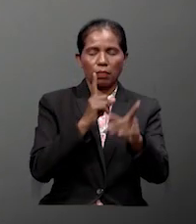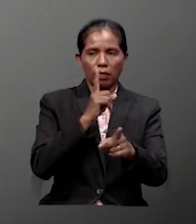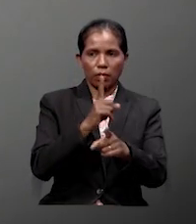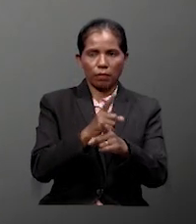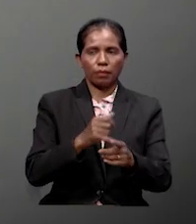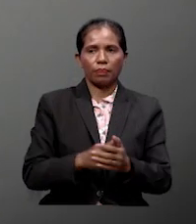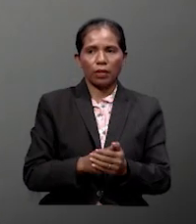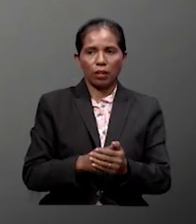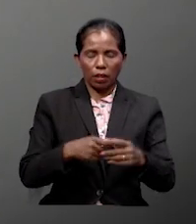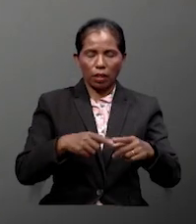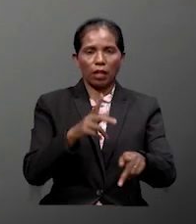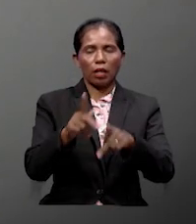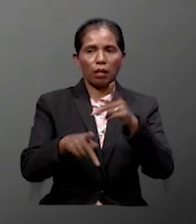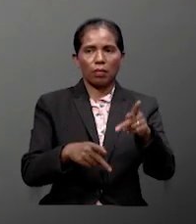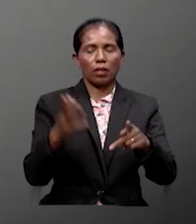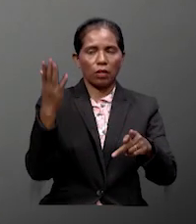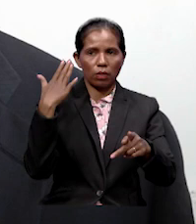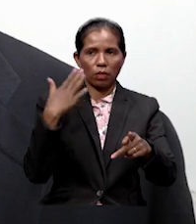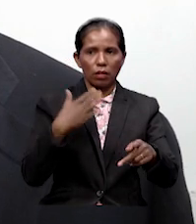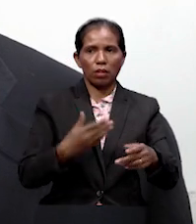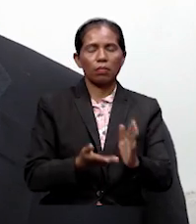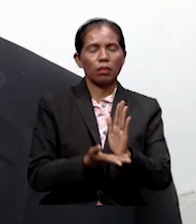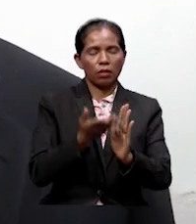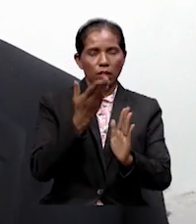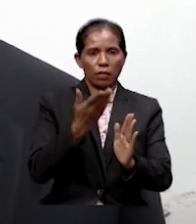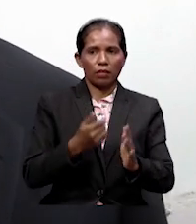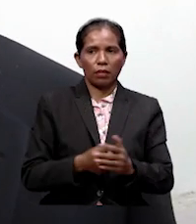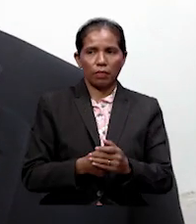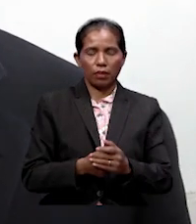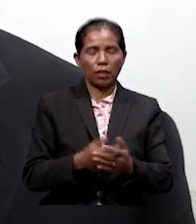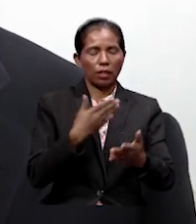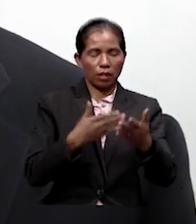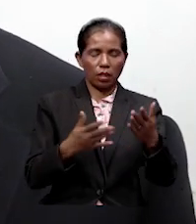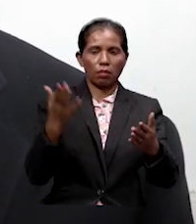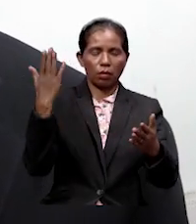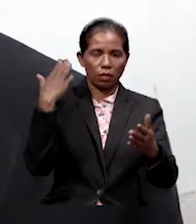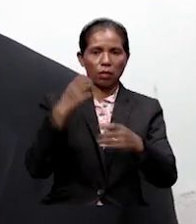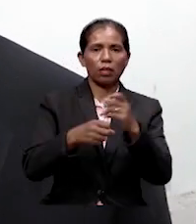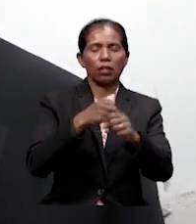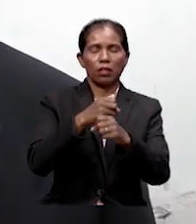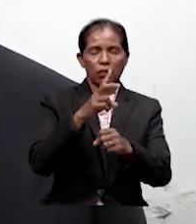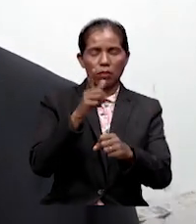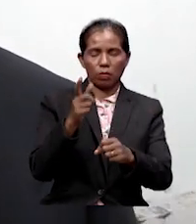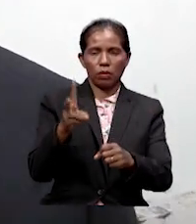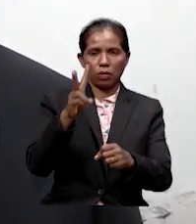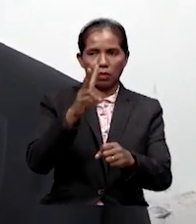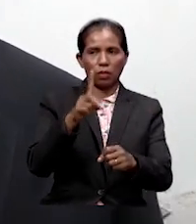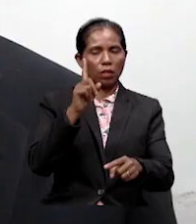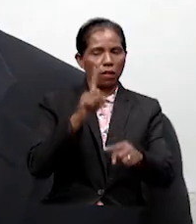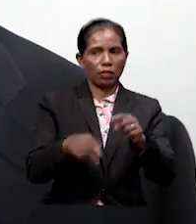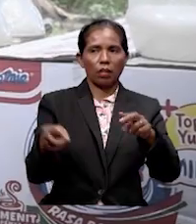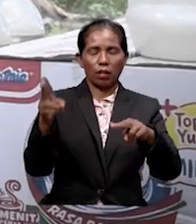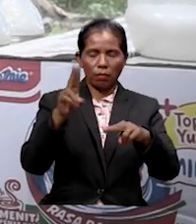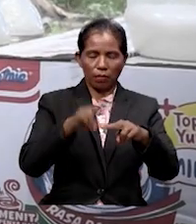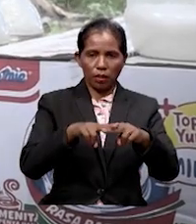de repente, mas é mas estou tuando né, agora é mas sai fora né. Sasane be estou clama e é tala celosa. La bele aumenta ni